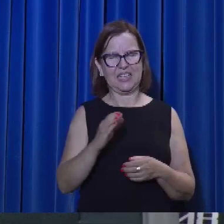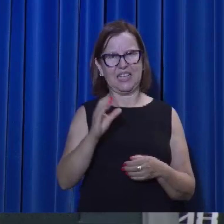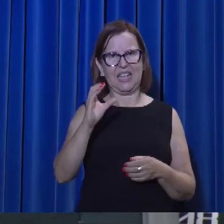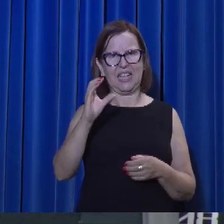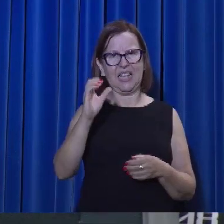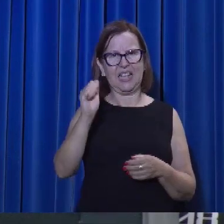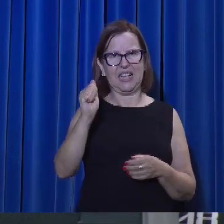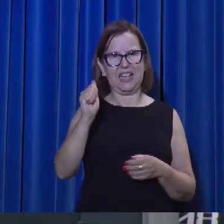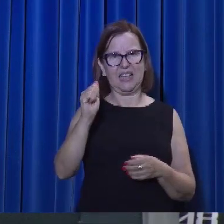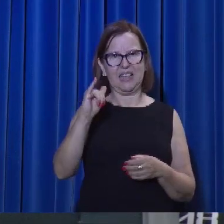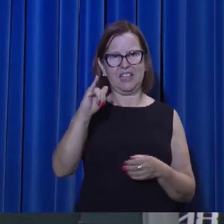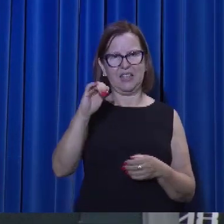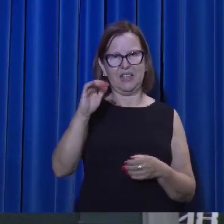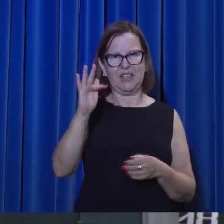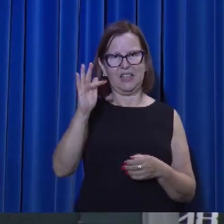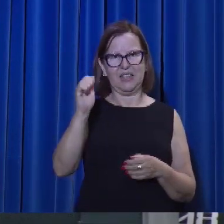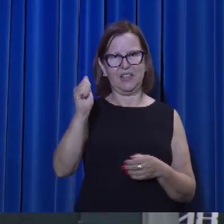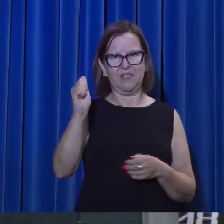Pilatos,